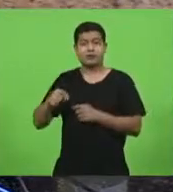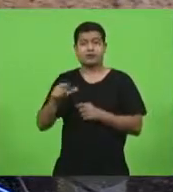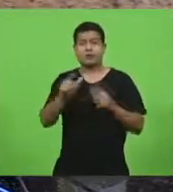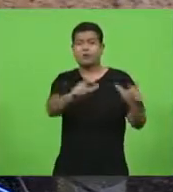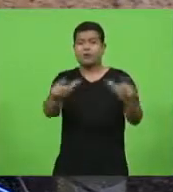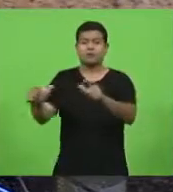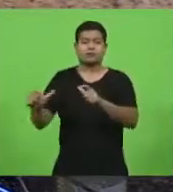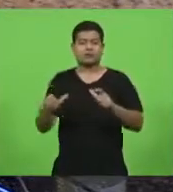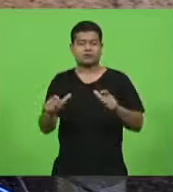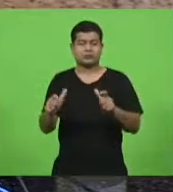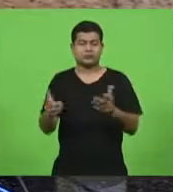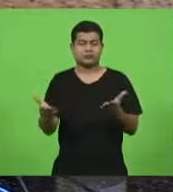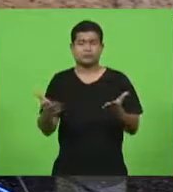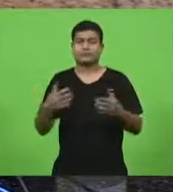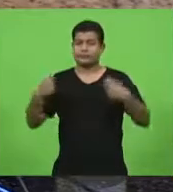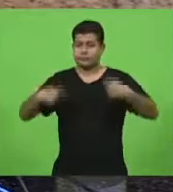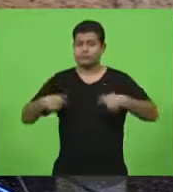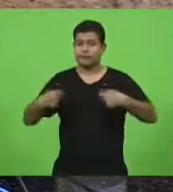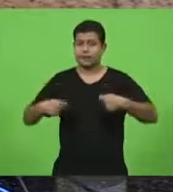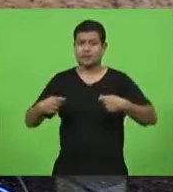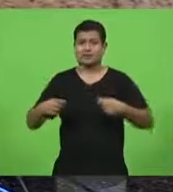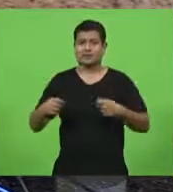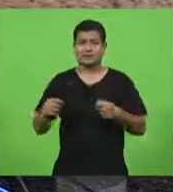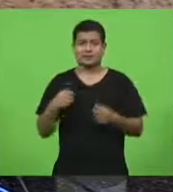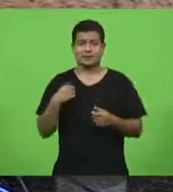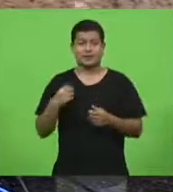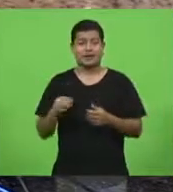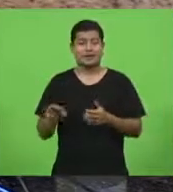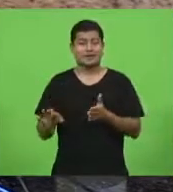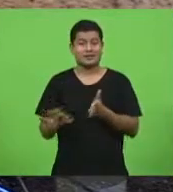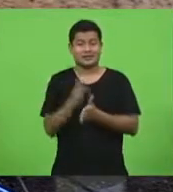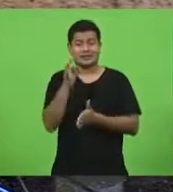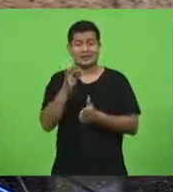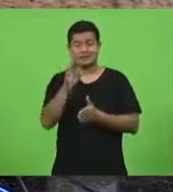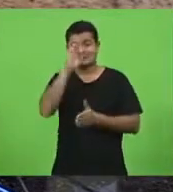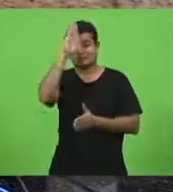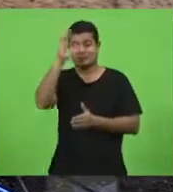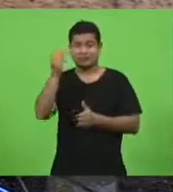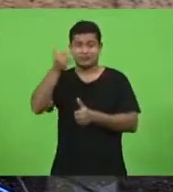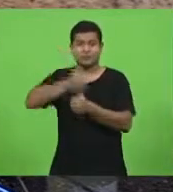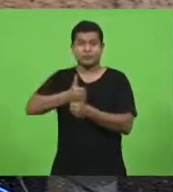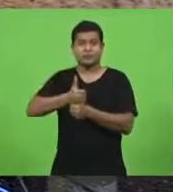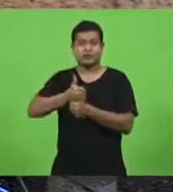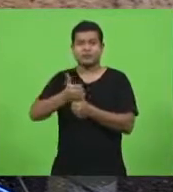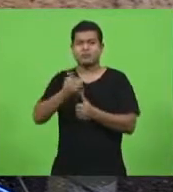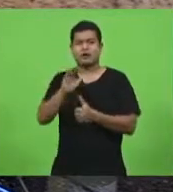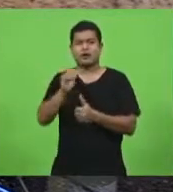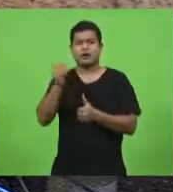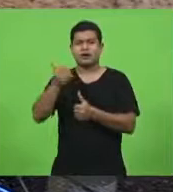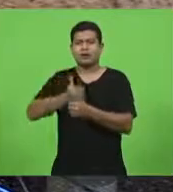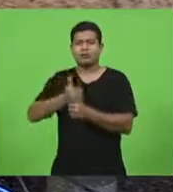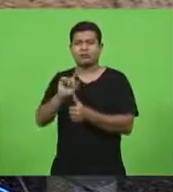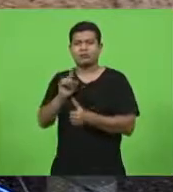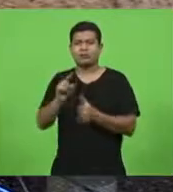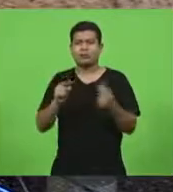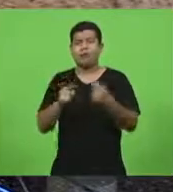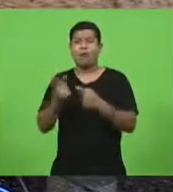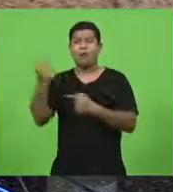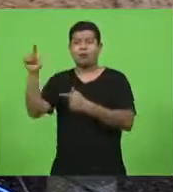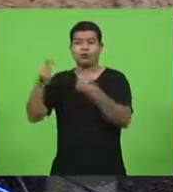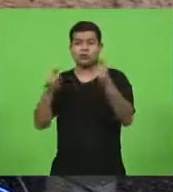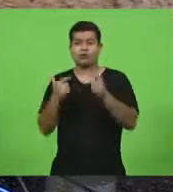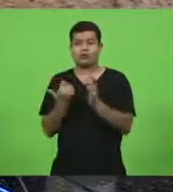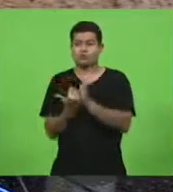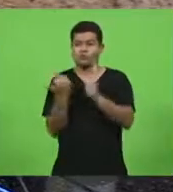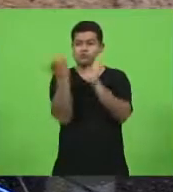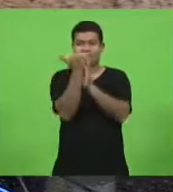frisando-se bem essa questão de reposição e o que não é reposição, o que é aquilo que vai a mais para cada cidade.